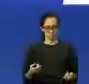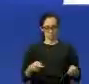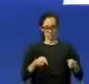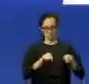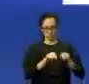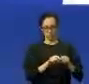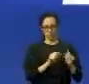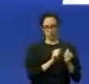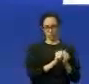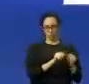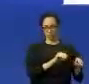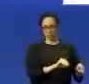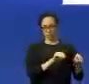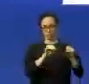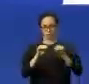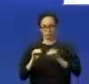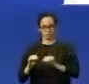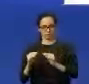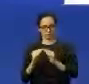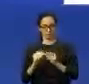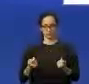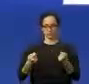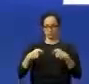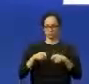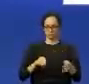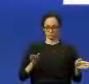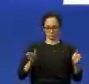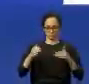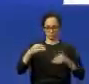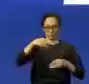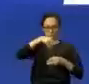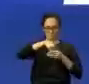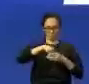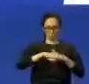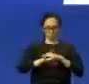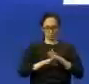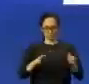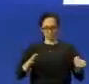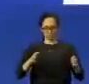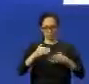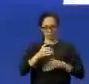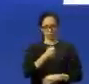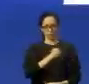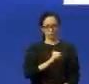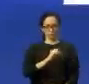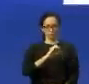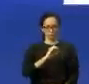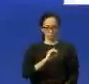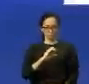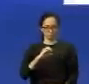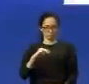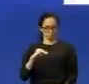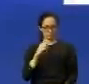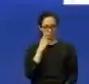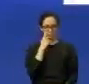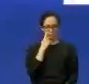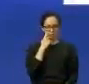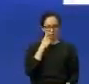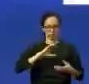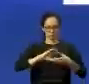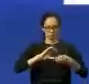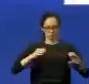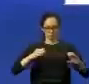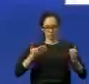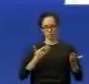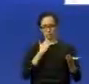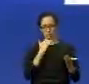uma mudança de domicílio e necessita colocar numa caixa de papelão um objeto cúbico de 80 centímetros de aresta e que não pode ser desmontado. Então,